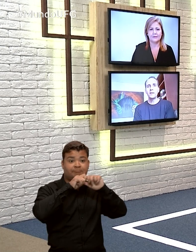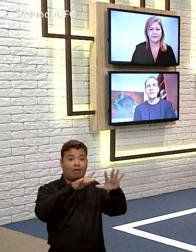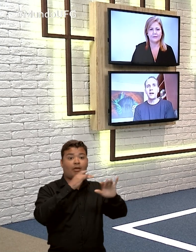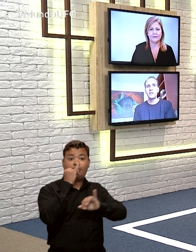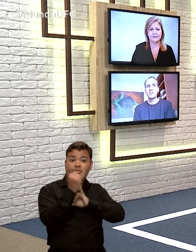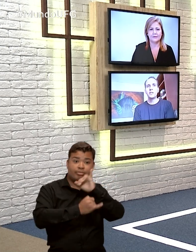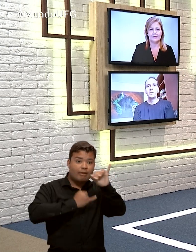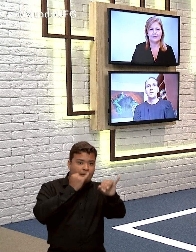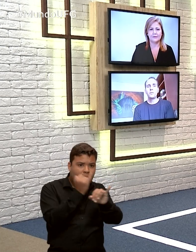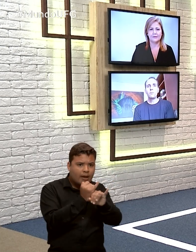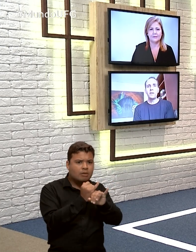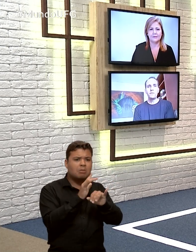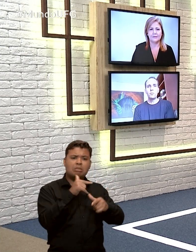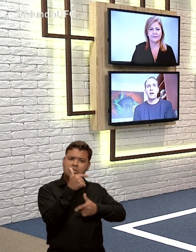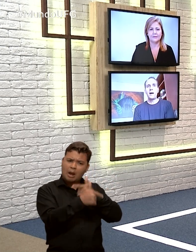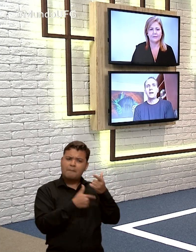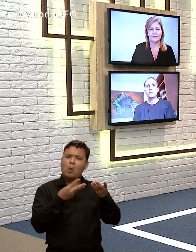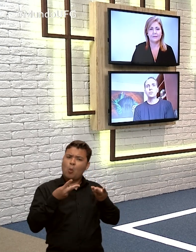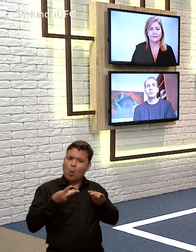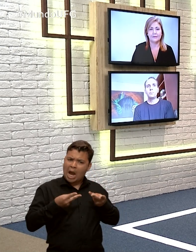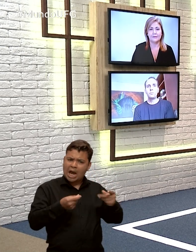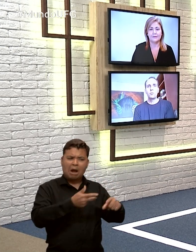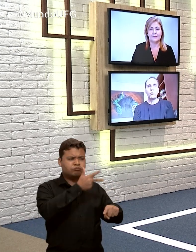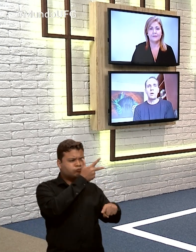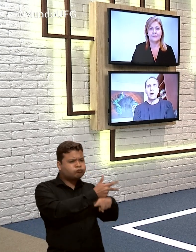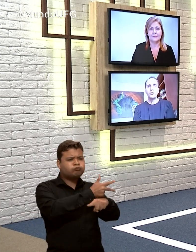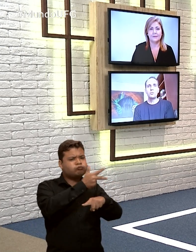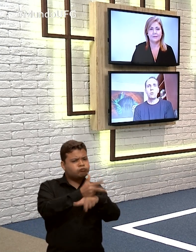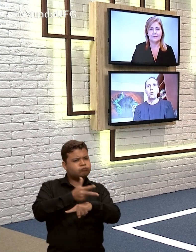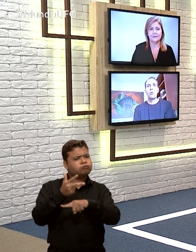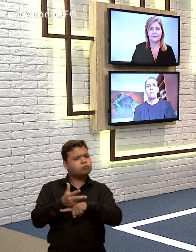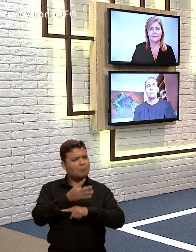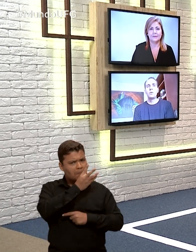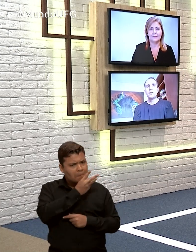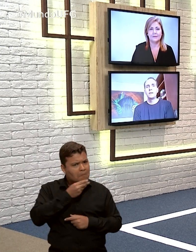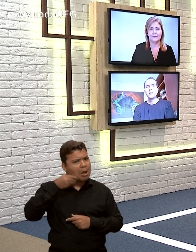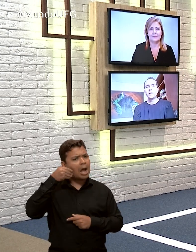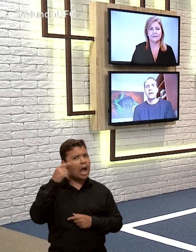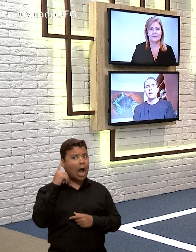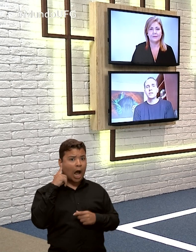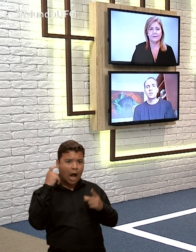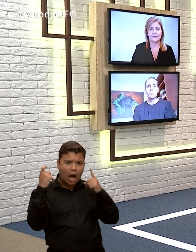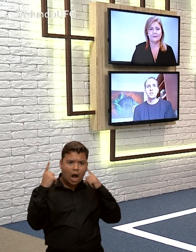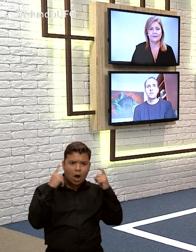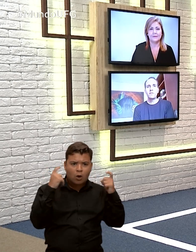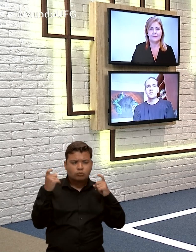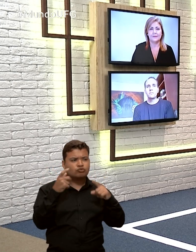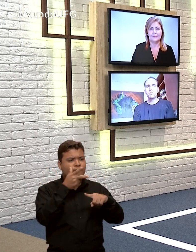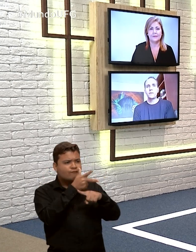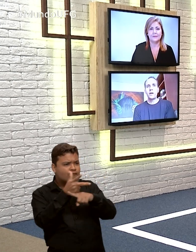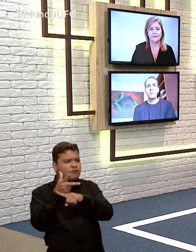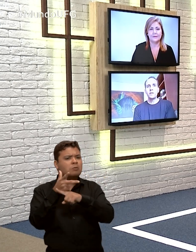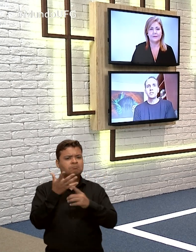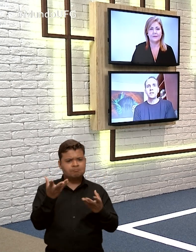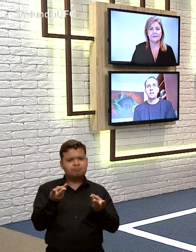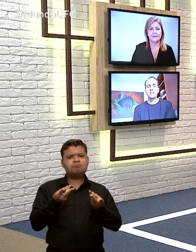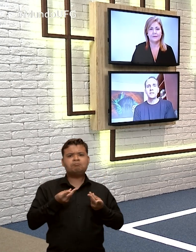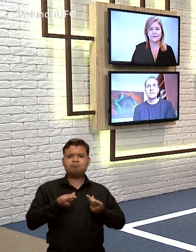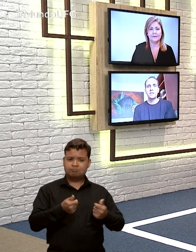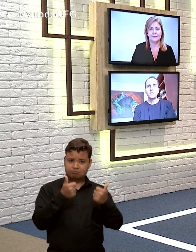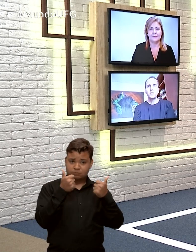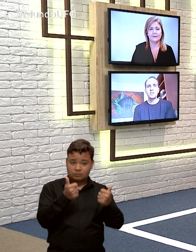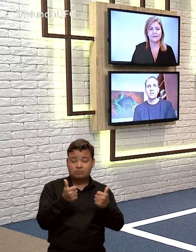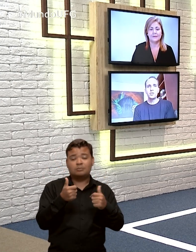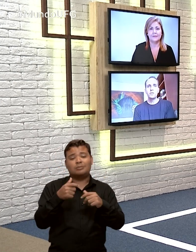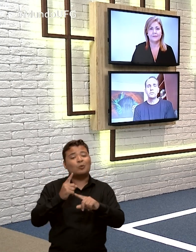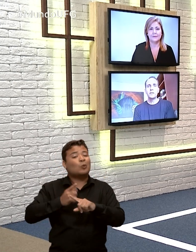com qualidade, bem filmado, com um áudio bom, só foi possível através realmente das